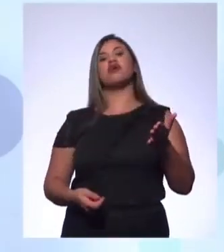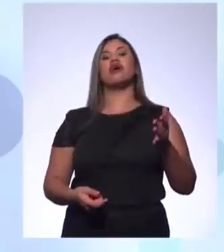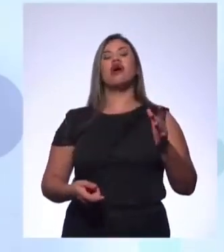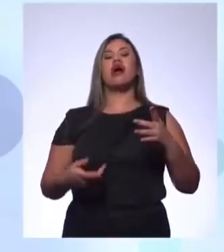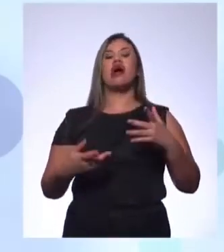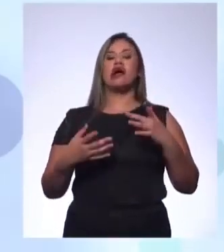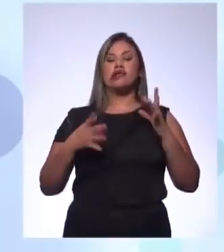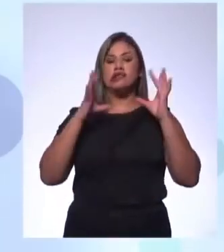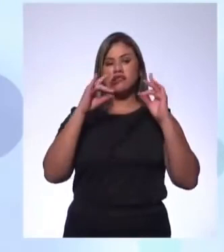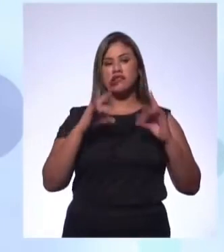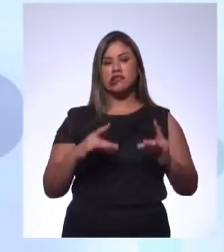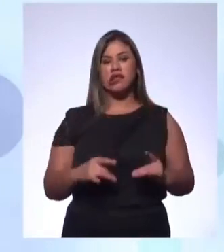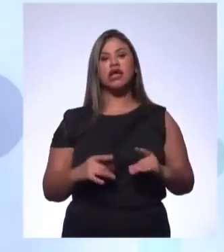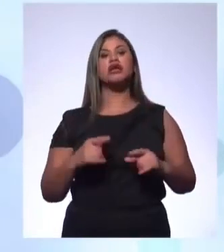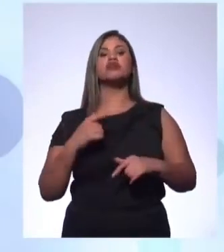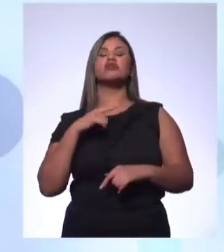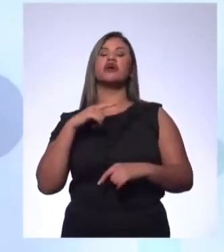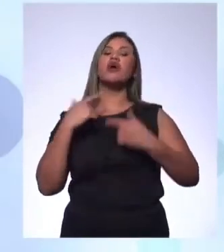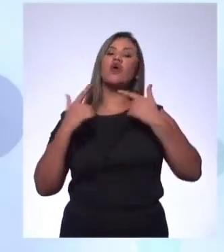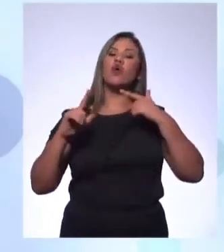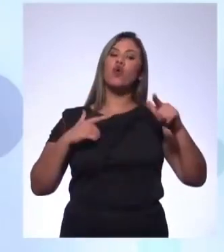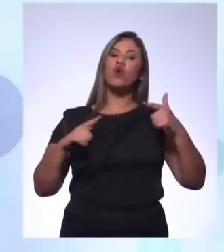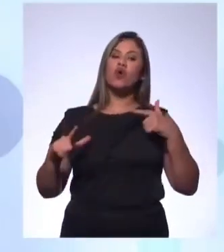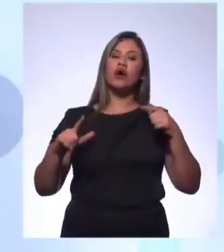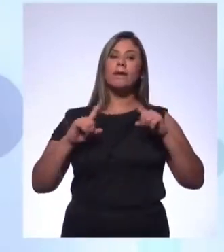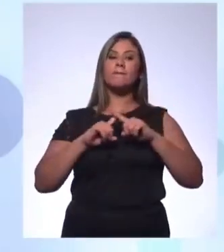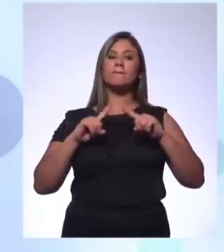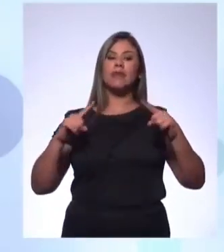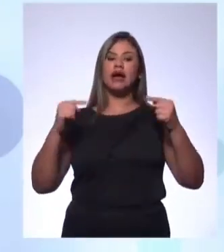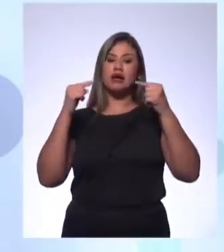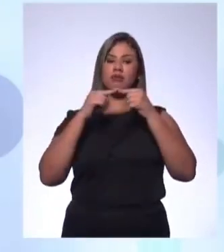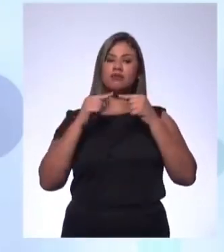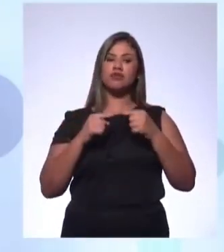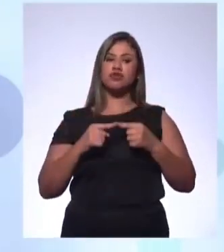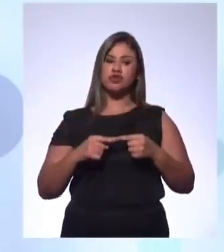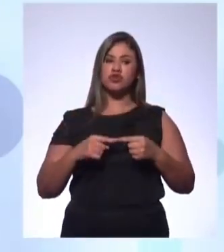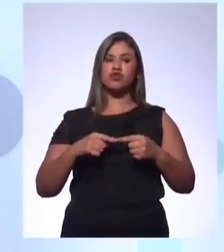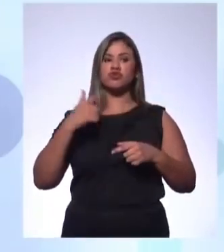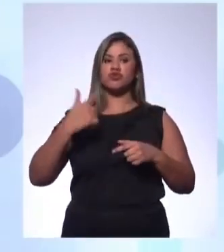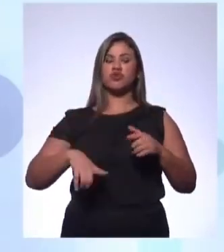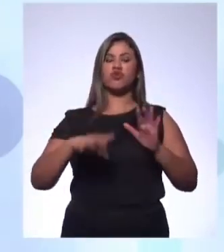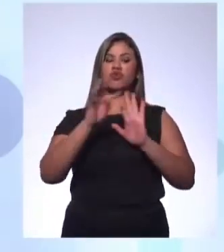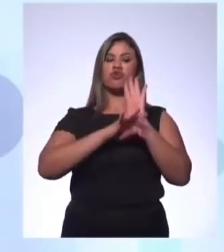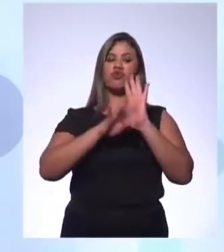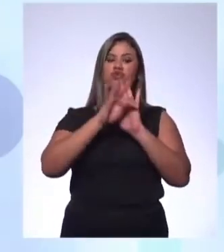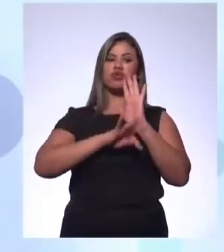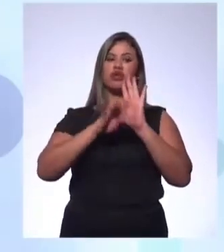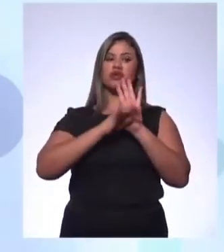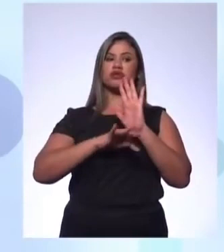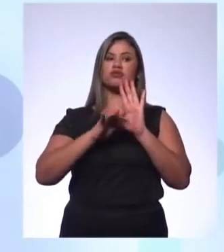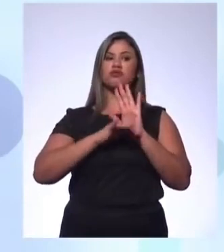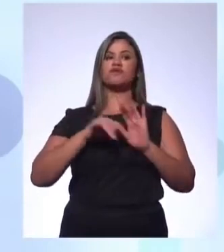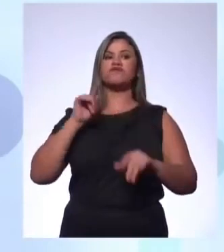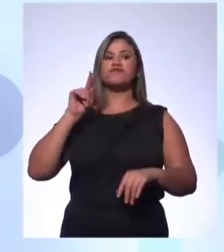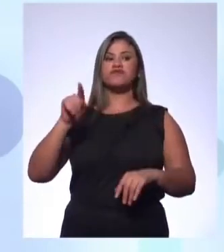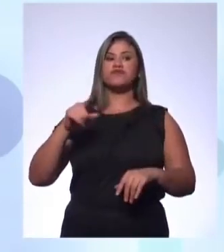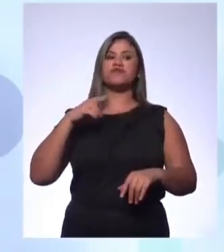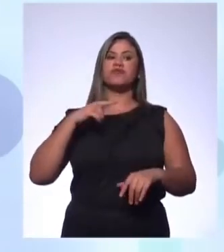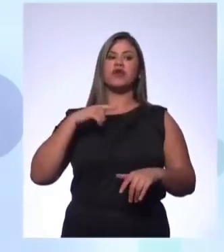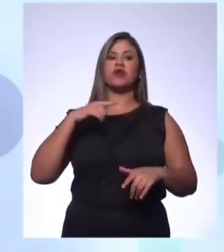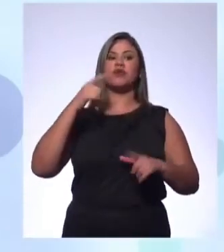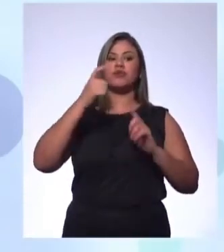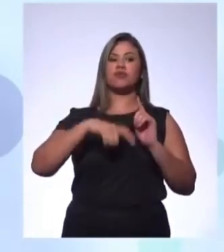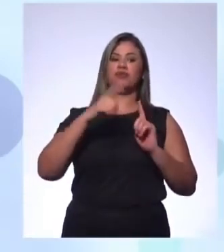pode utilizar outras formas de entrar em contato com histórias, mas sempre temos que voltar a falar, olha, do texto. O texto onde você tem lá